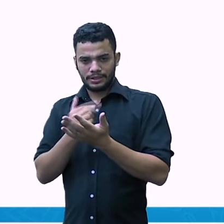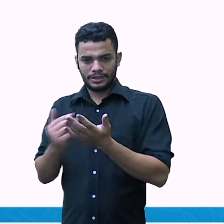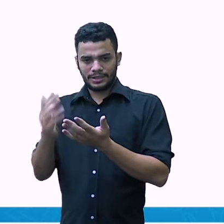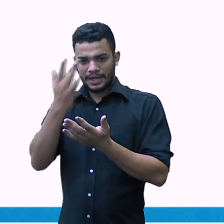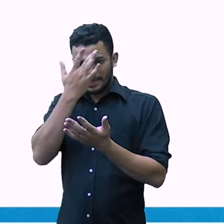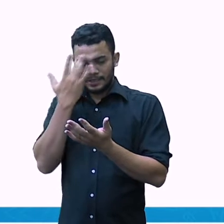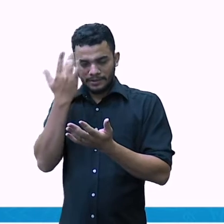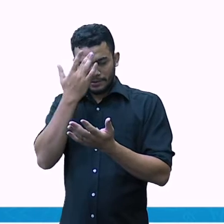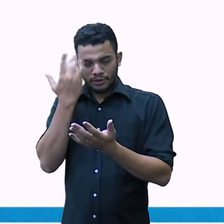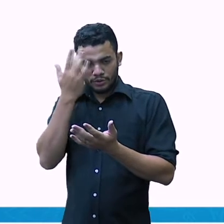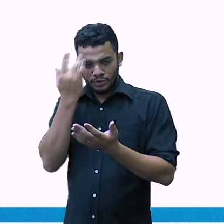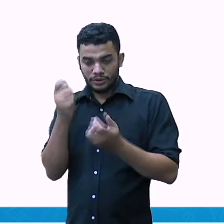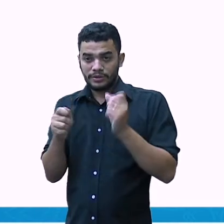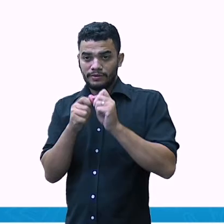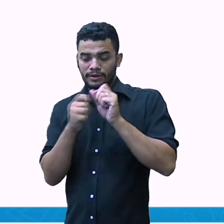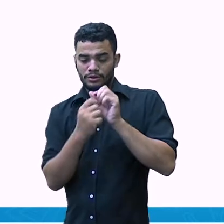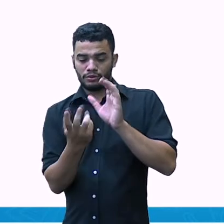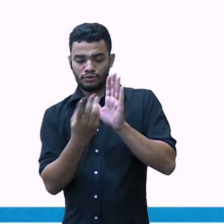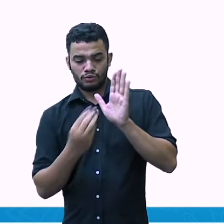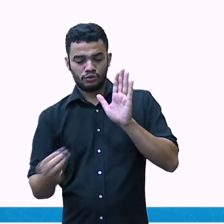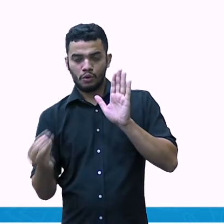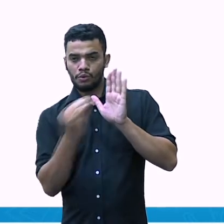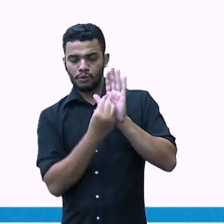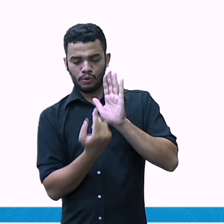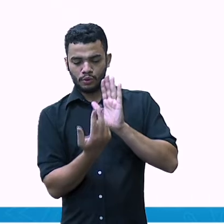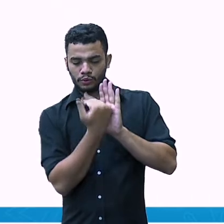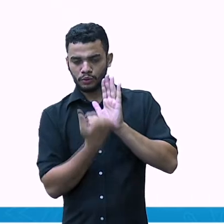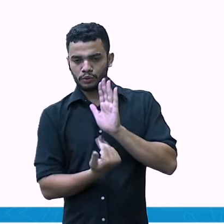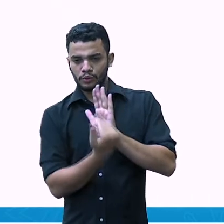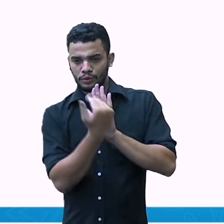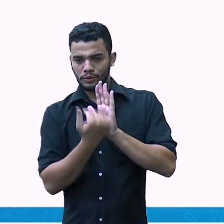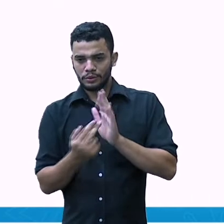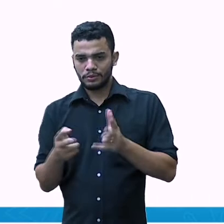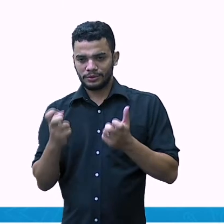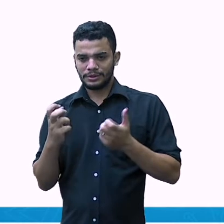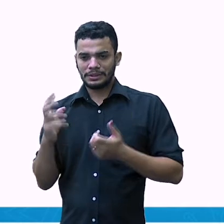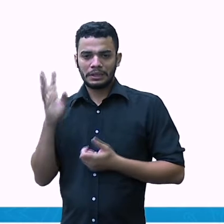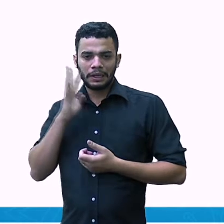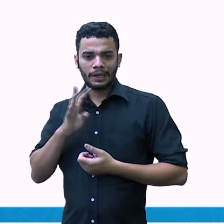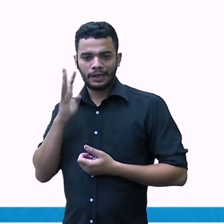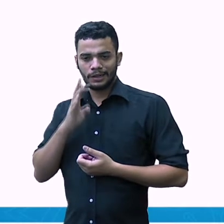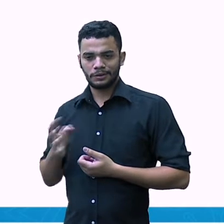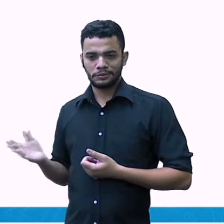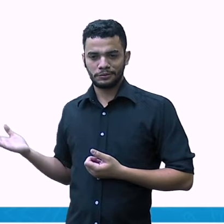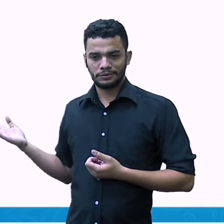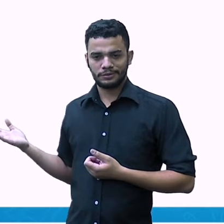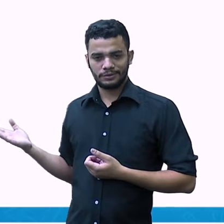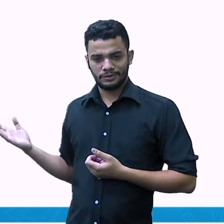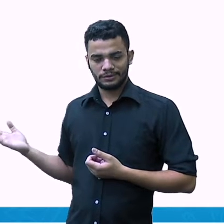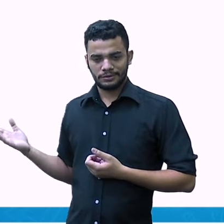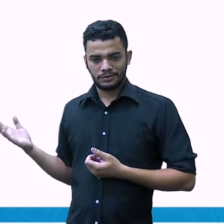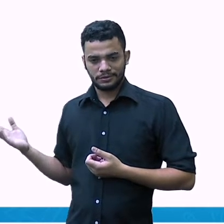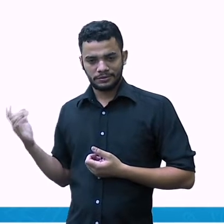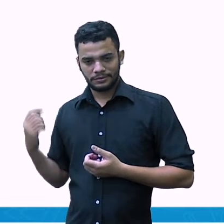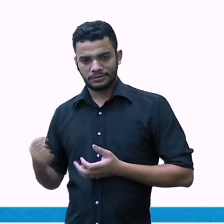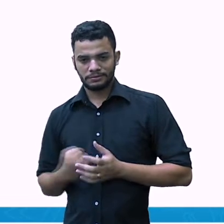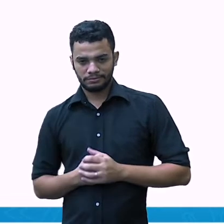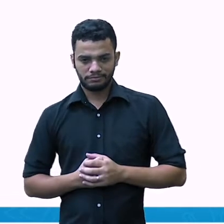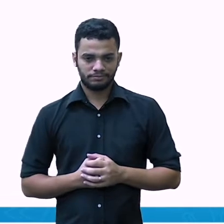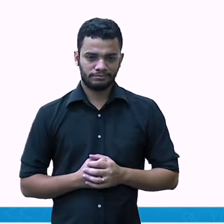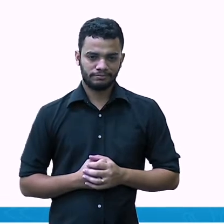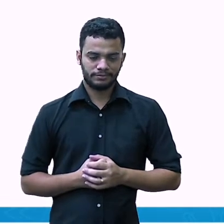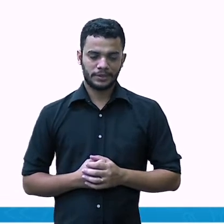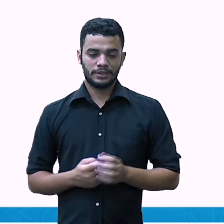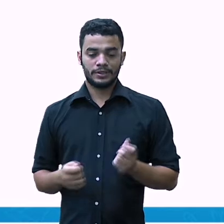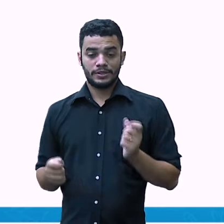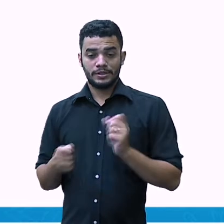dos moradores por meio da arte. Olha que lindo essa periferia de uma cidade, o que